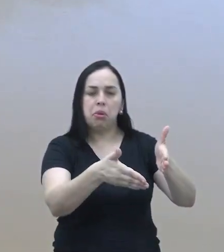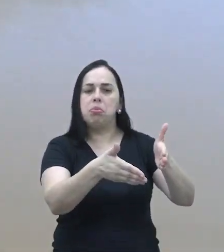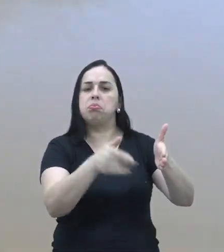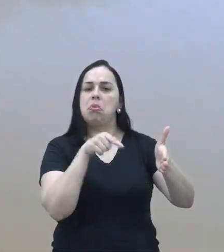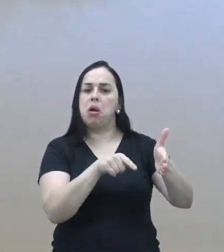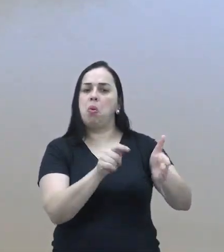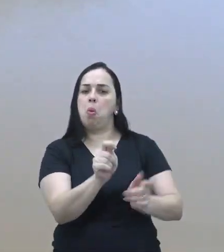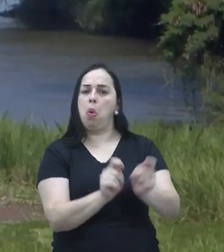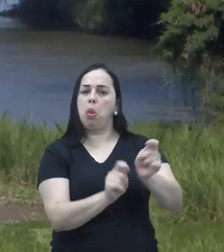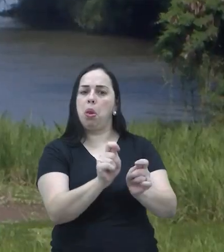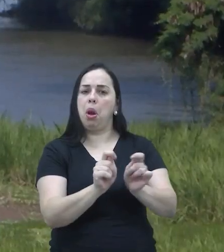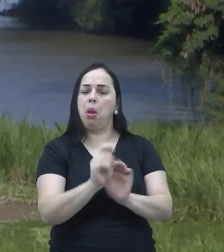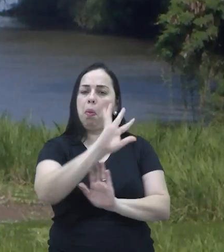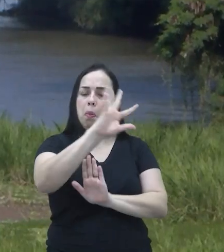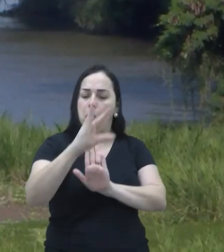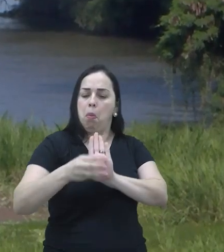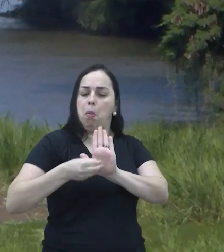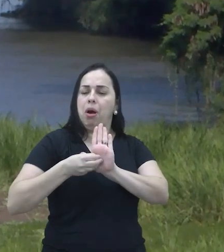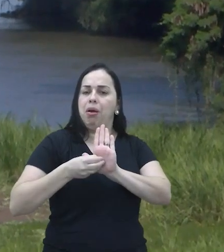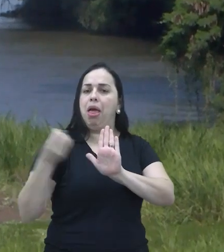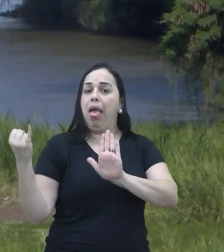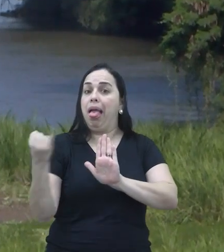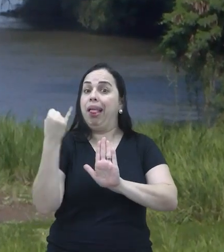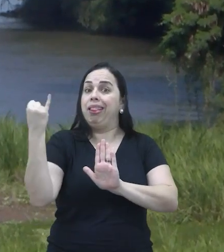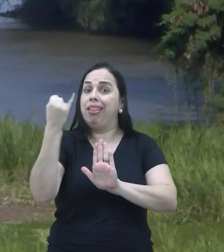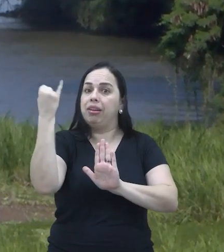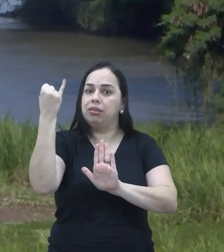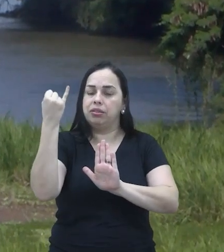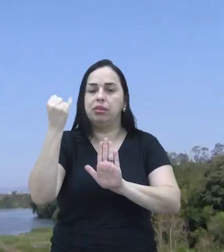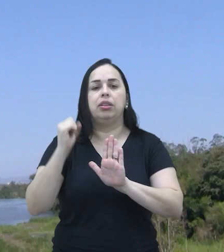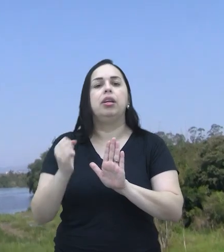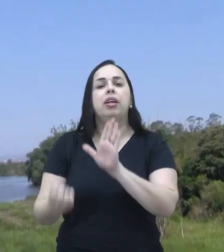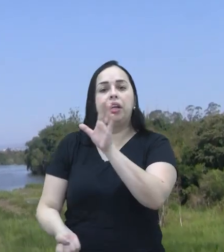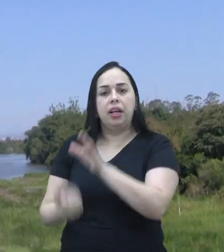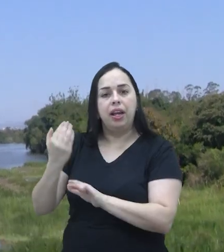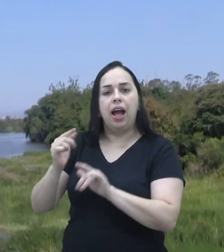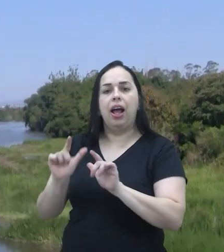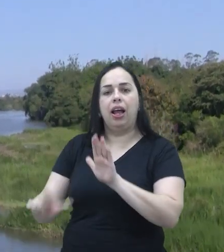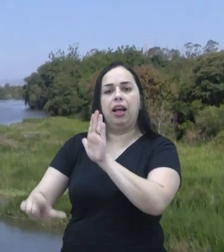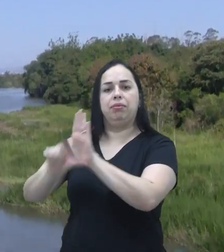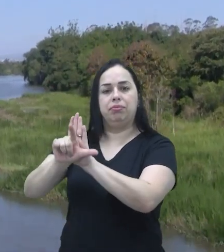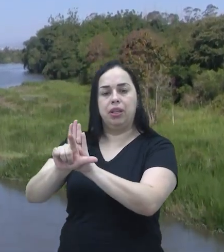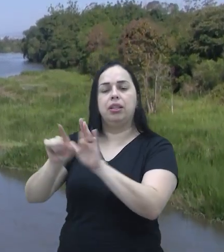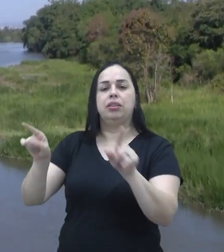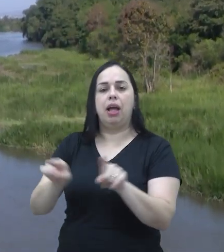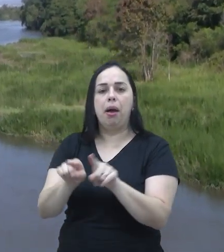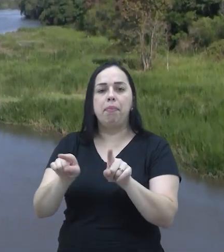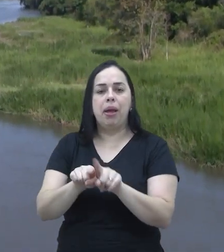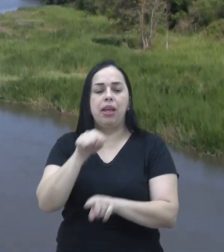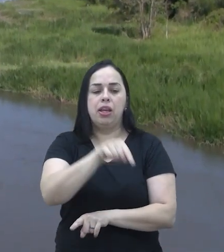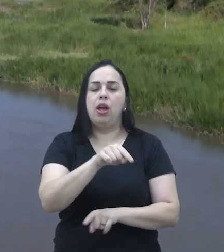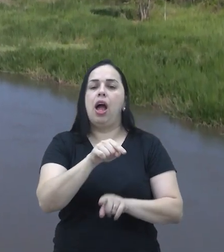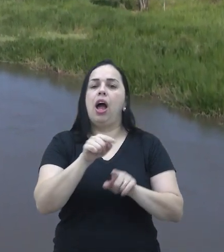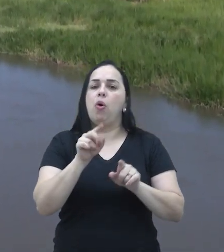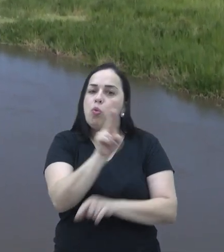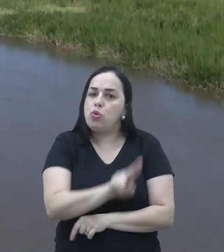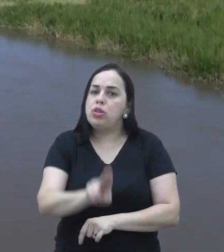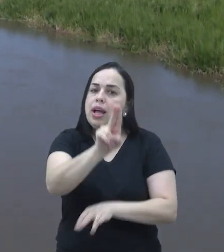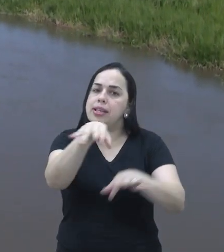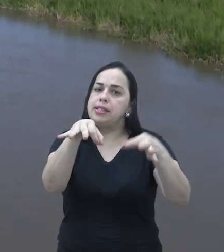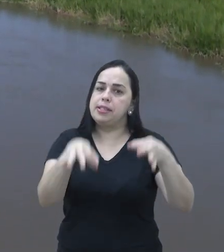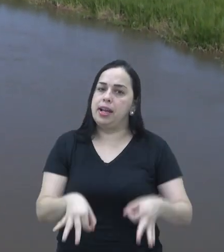ao planejamento urbano é visto pelos vereadores como fundamental. Além da criação de políticas públicas, o incentivo do